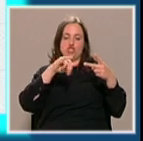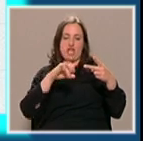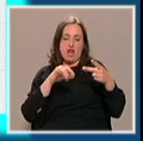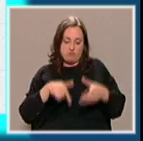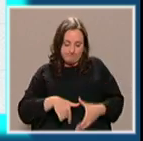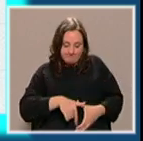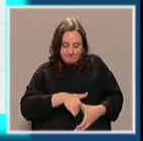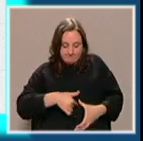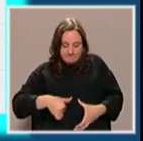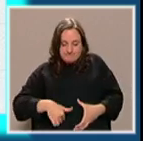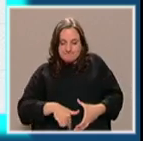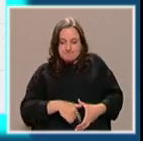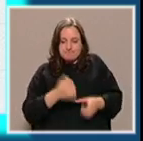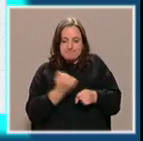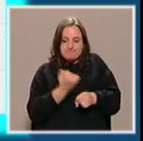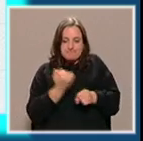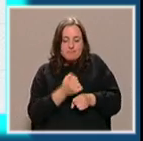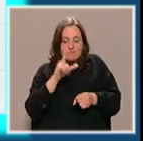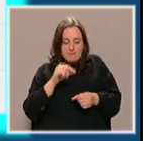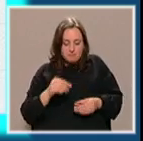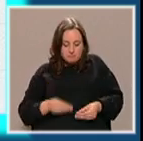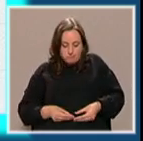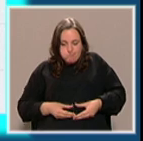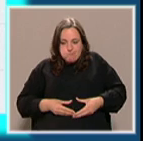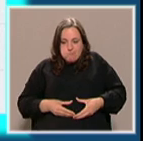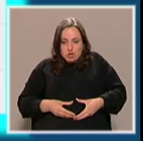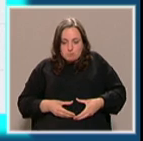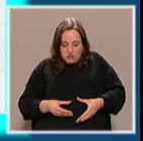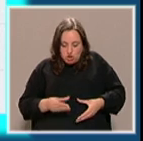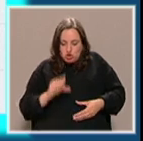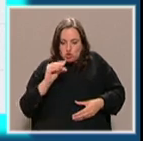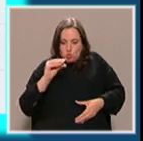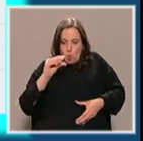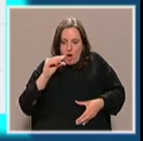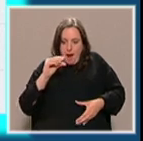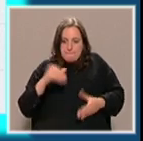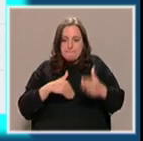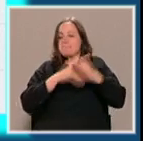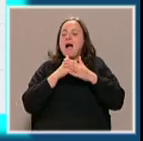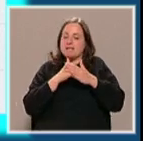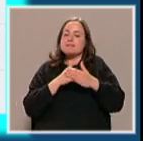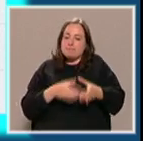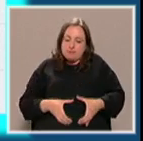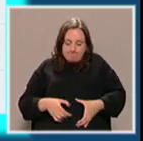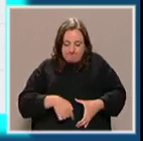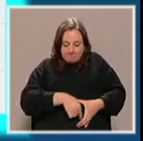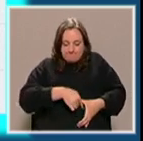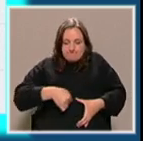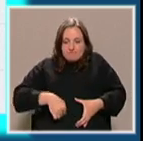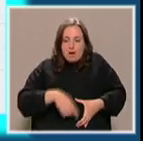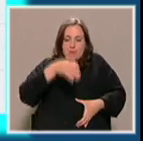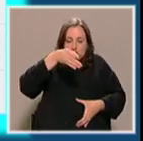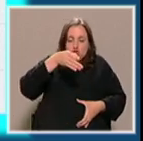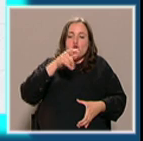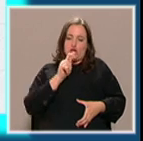endométrio, o qual acaba por atingir a sua espessura máxima. Quando atinge a espessura máxima, a progesterona e o